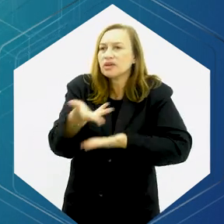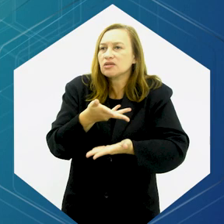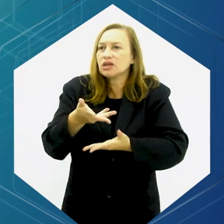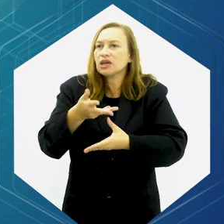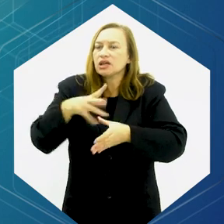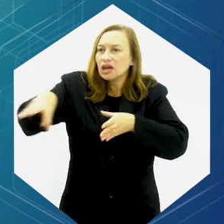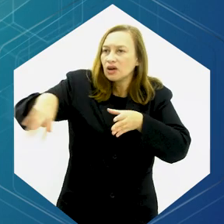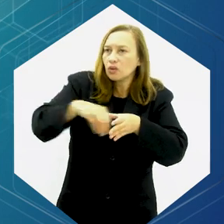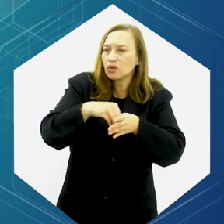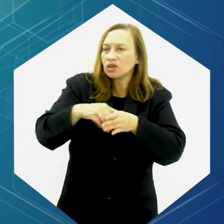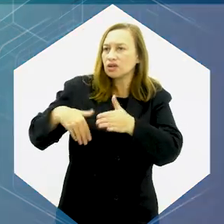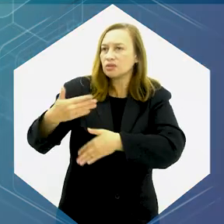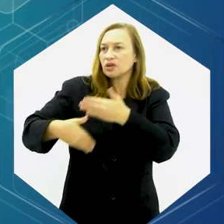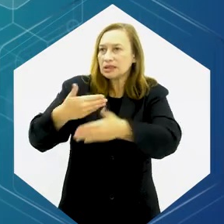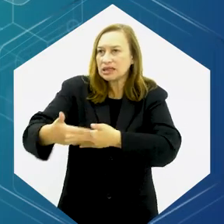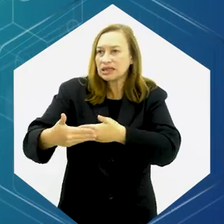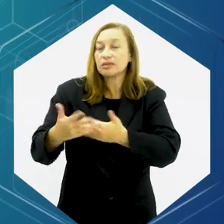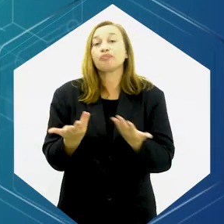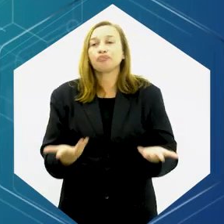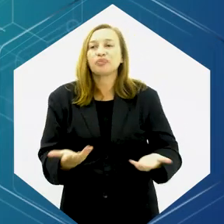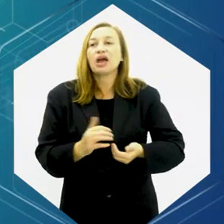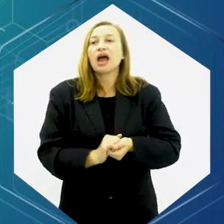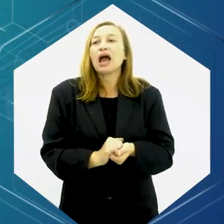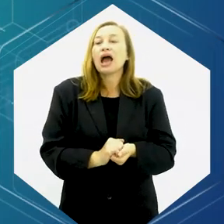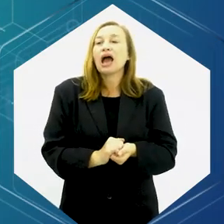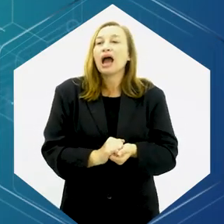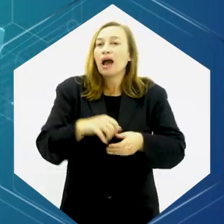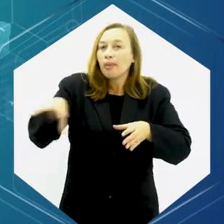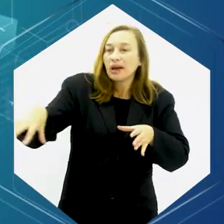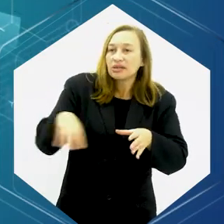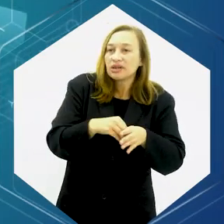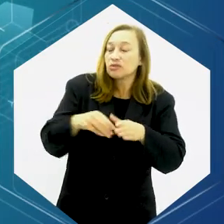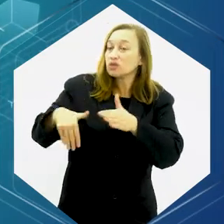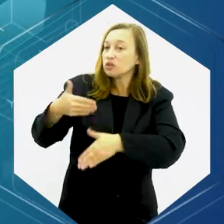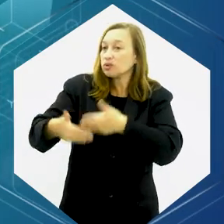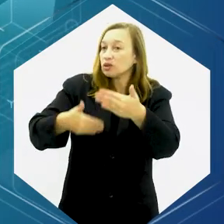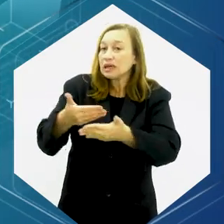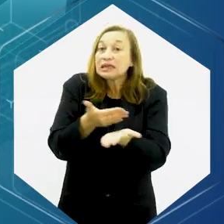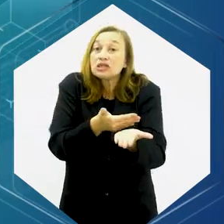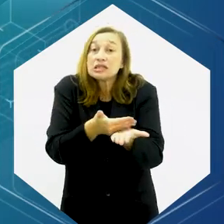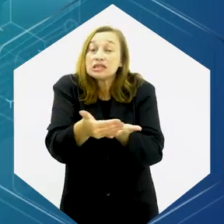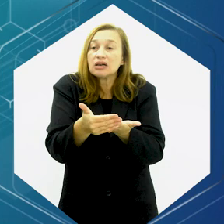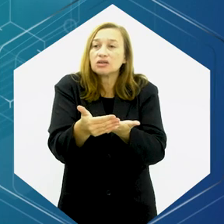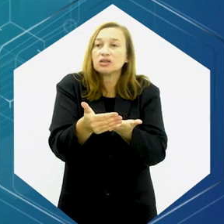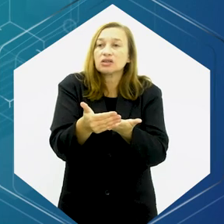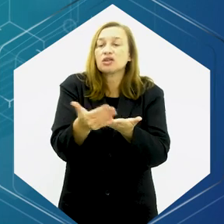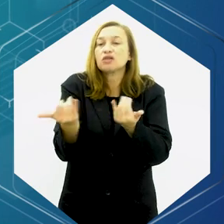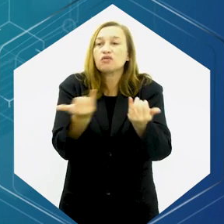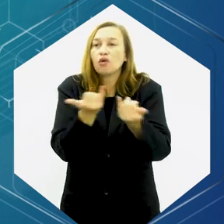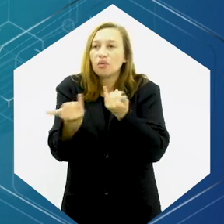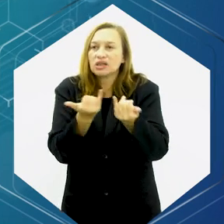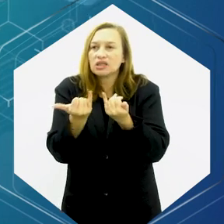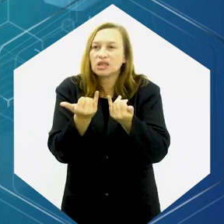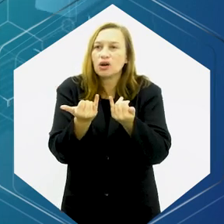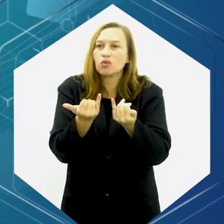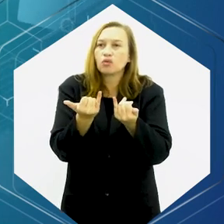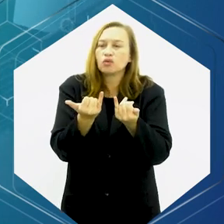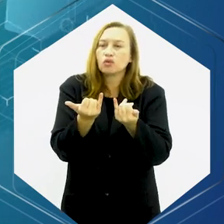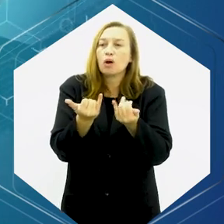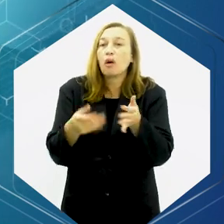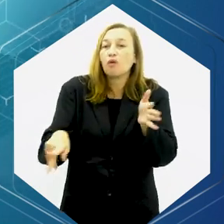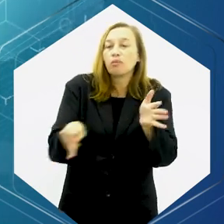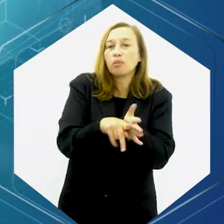nesse processo tá a participação deles nesse processo Ah nós iniciamos a parceria os dados eles são